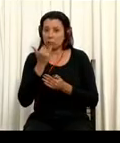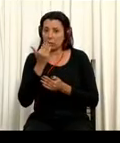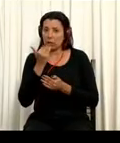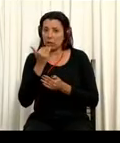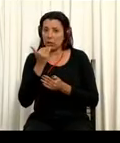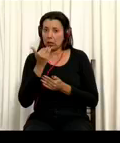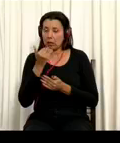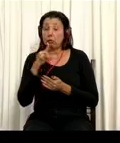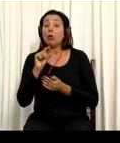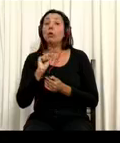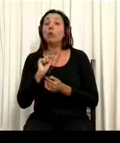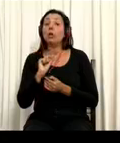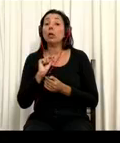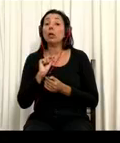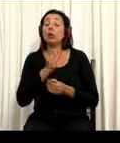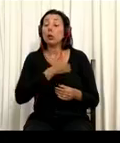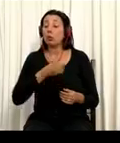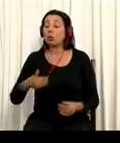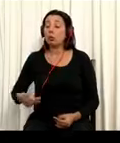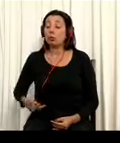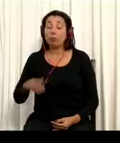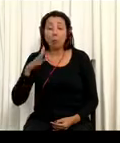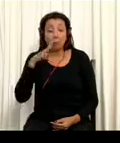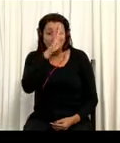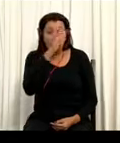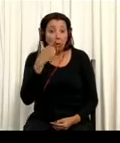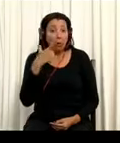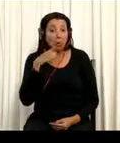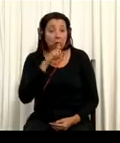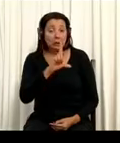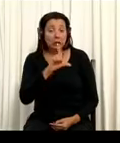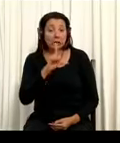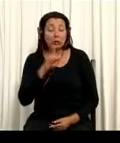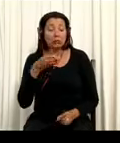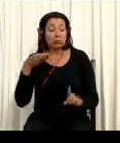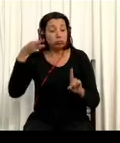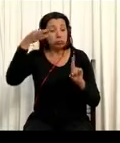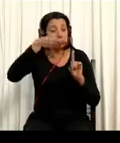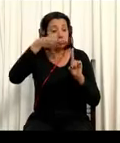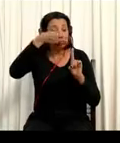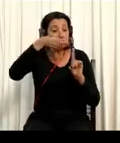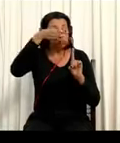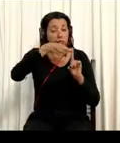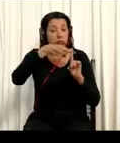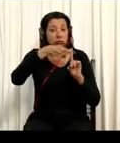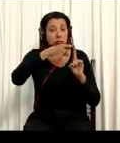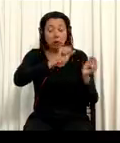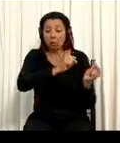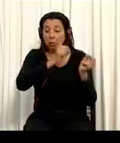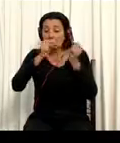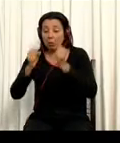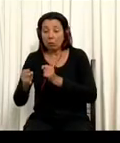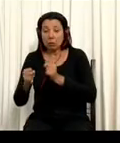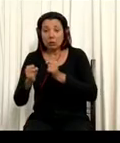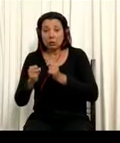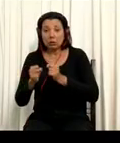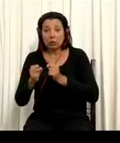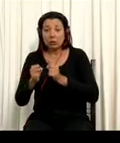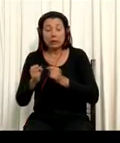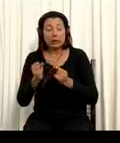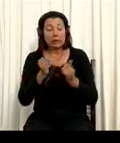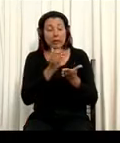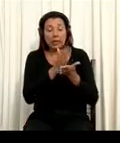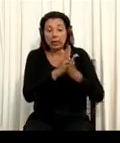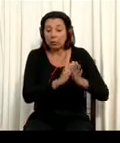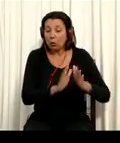foi o governo Bolsonaro conseguiu atingir diretamente, tomou posse, foi destruir as